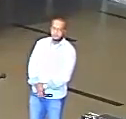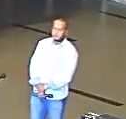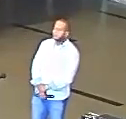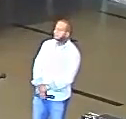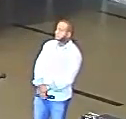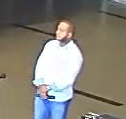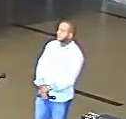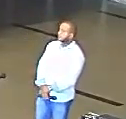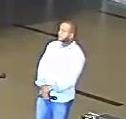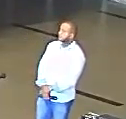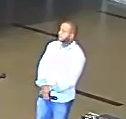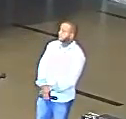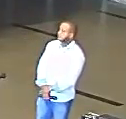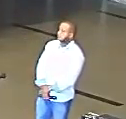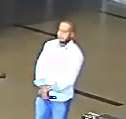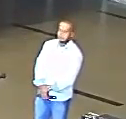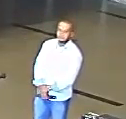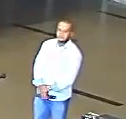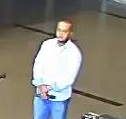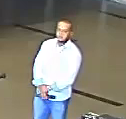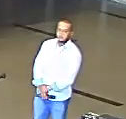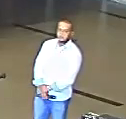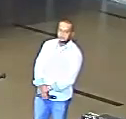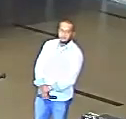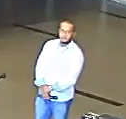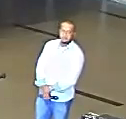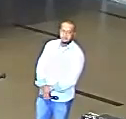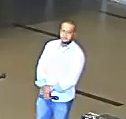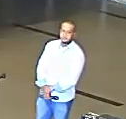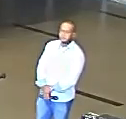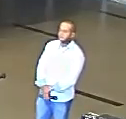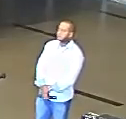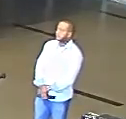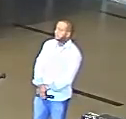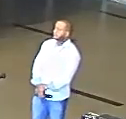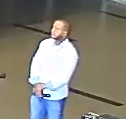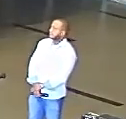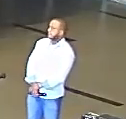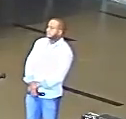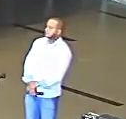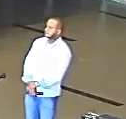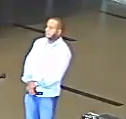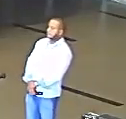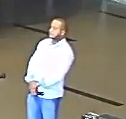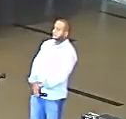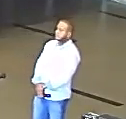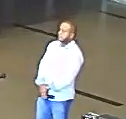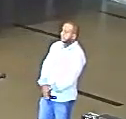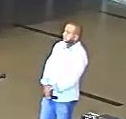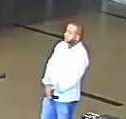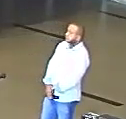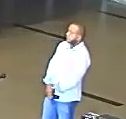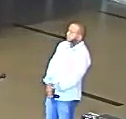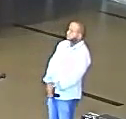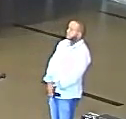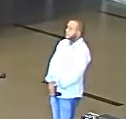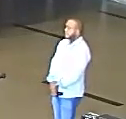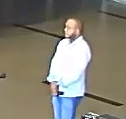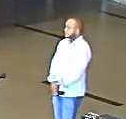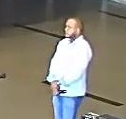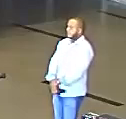está seguindo o que tá determinado nesses regulamentos e nessas resoluções inclusive quando o veículo é empacado ele tem que